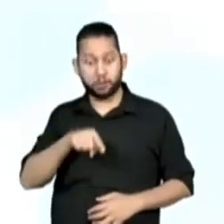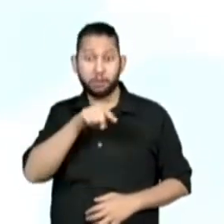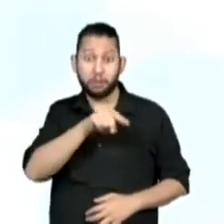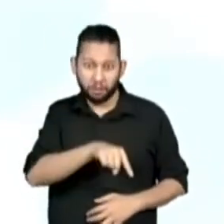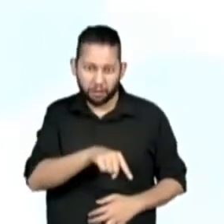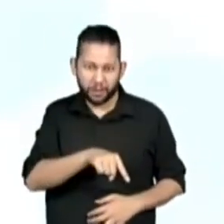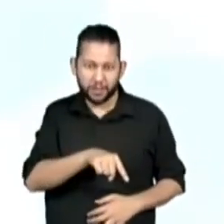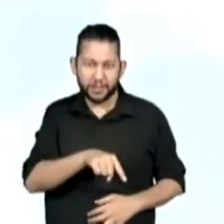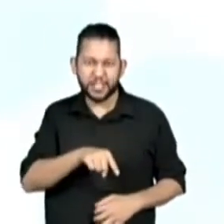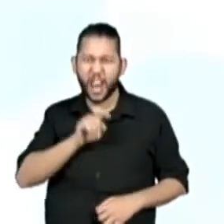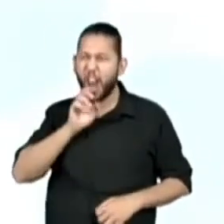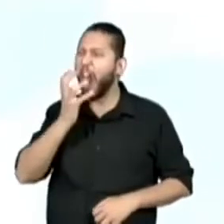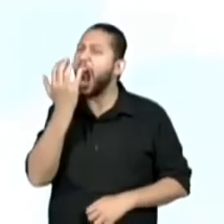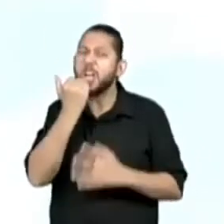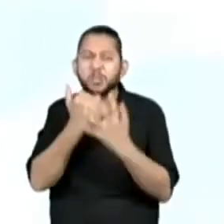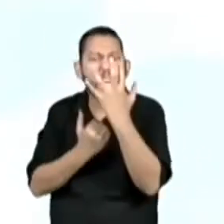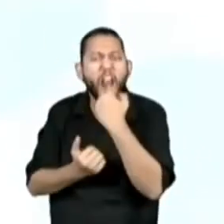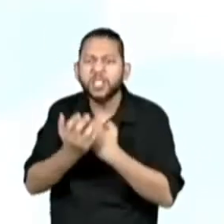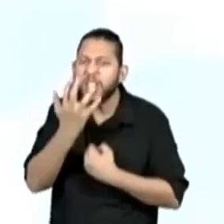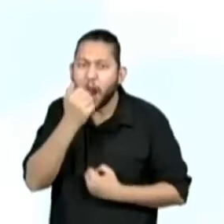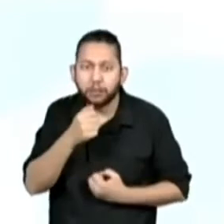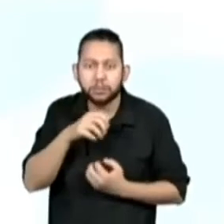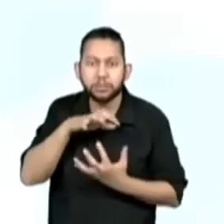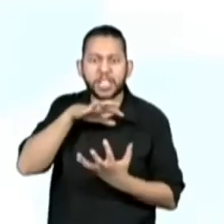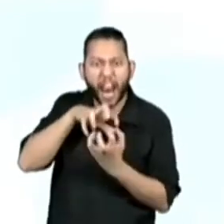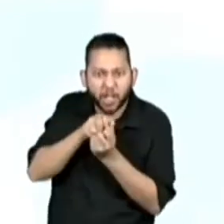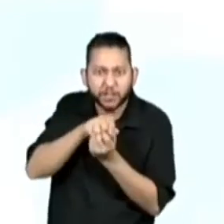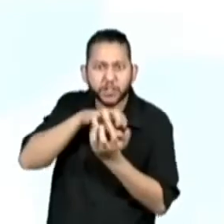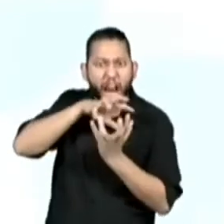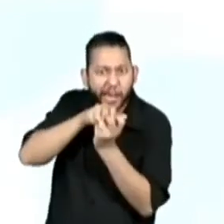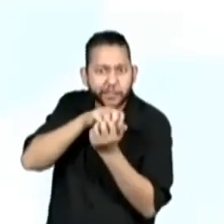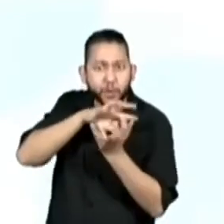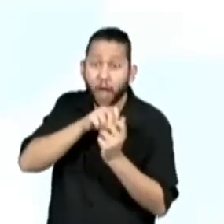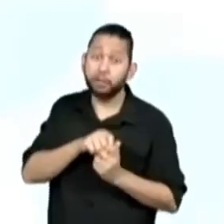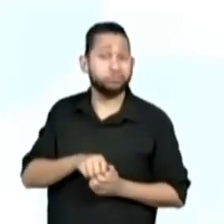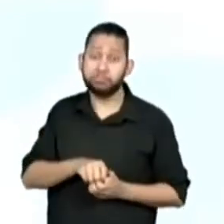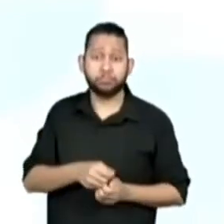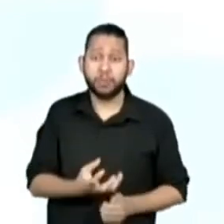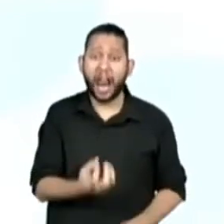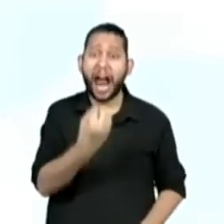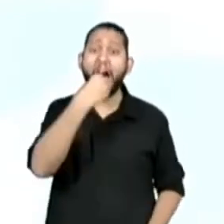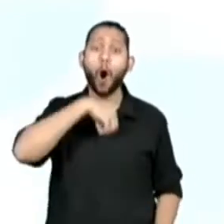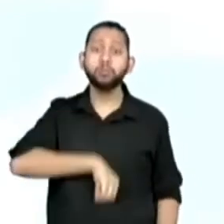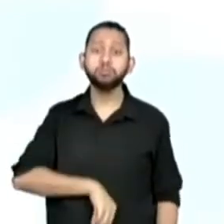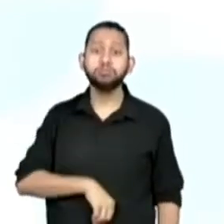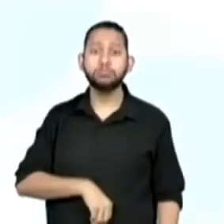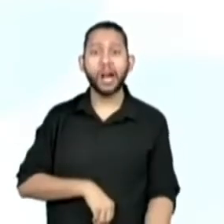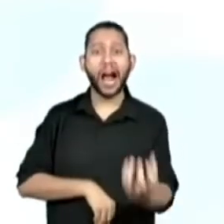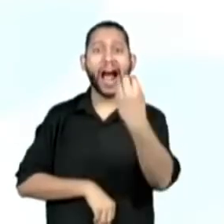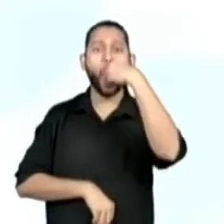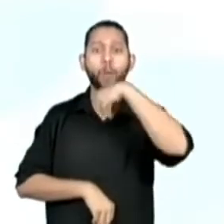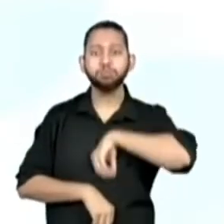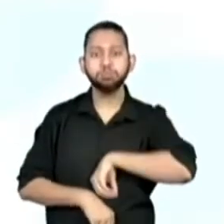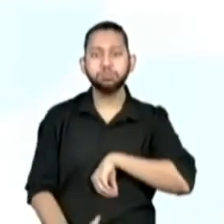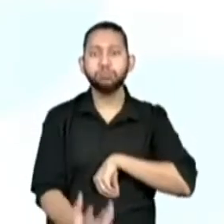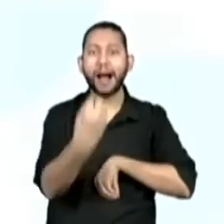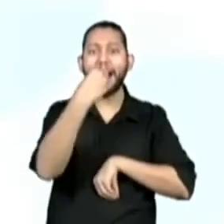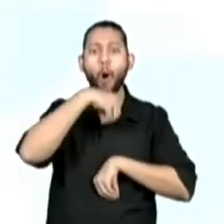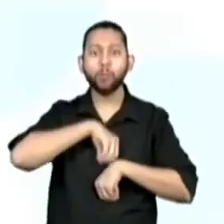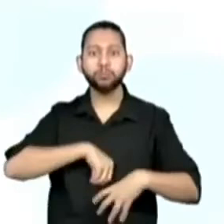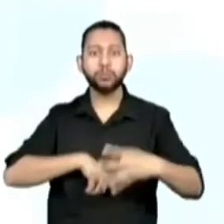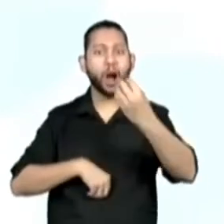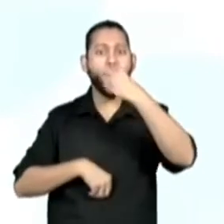na sanha devoradora, os engolira inteiros, sem mastigar. Que